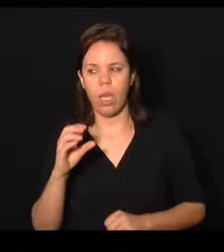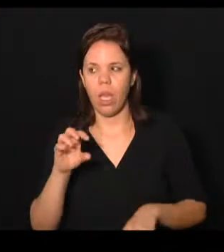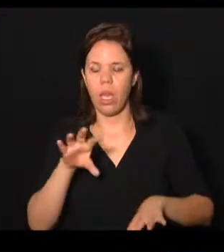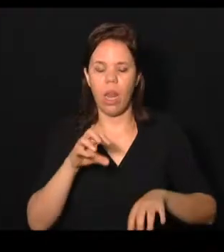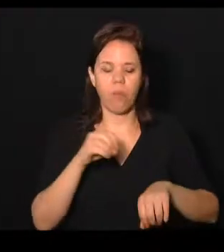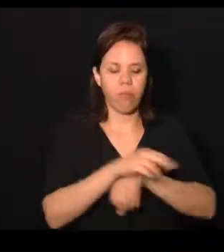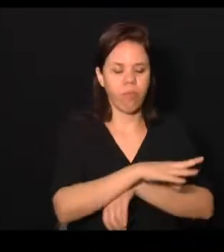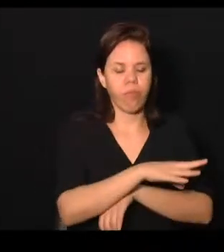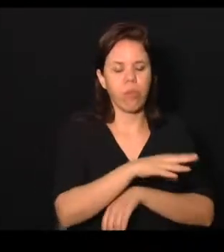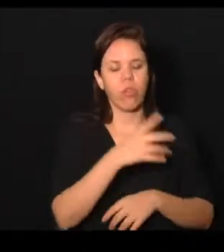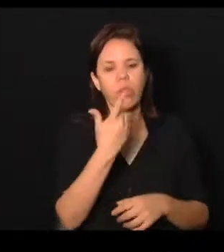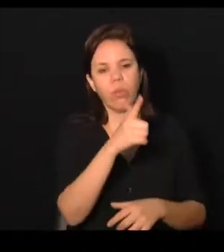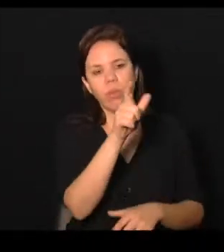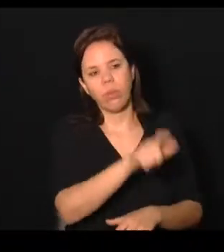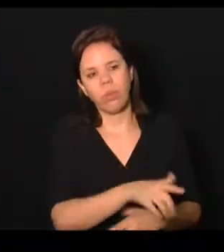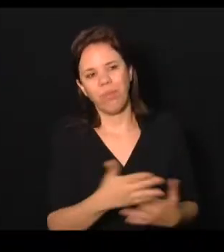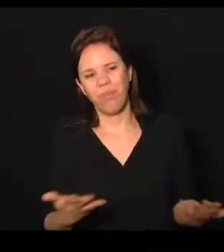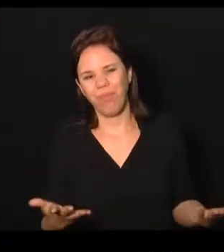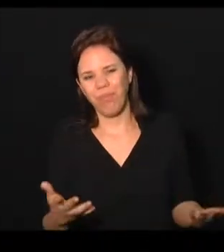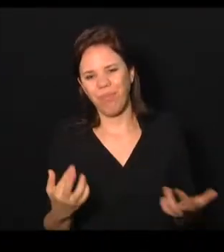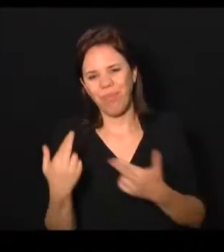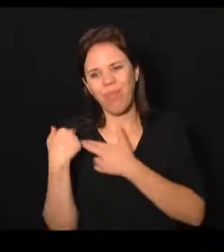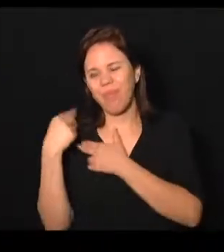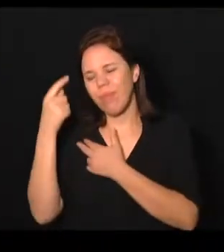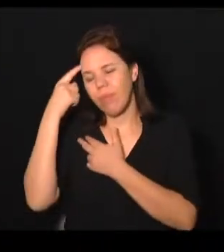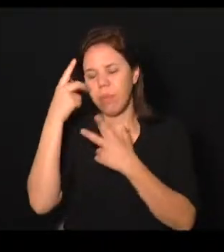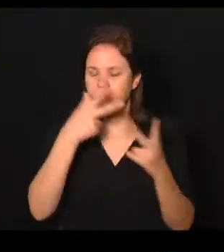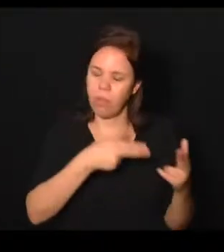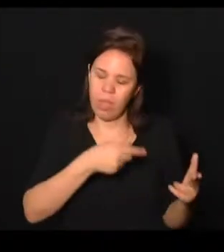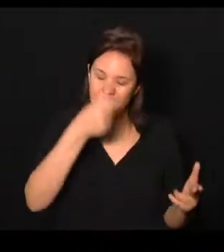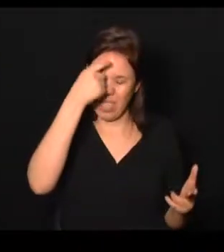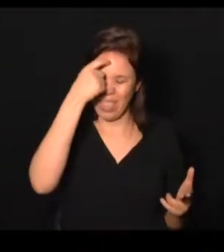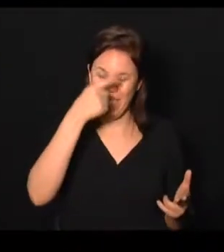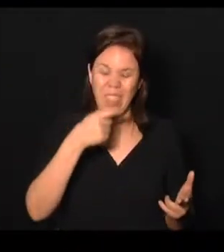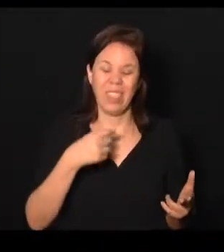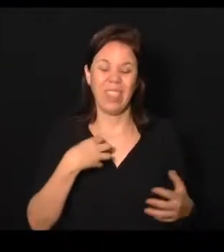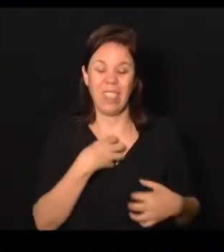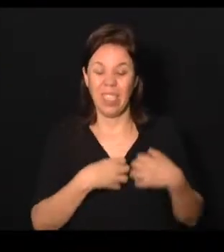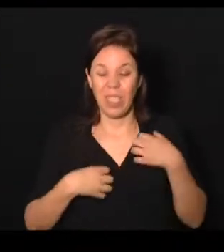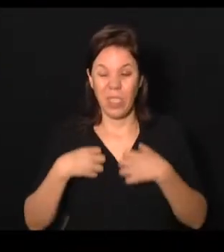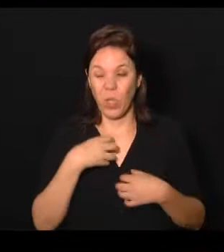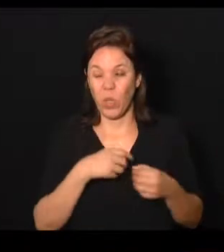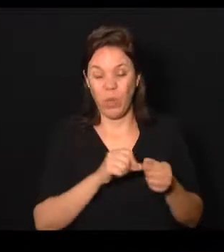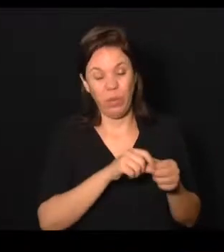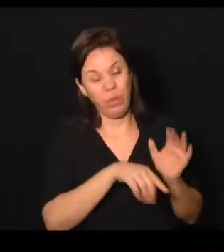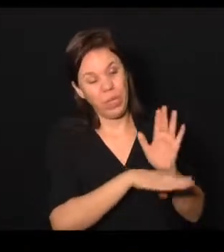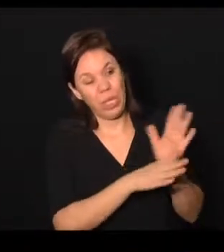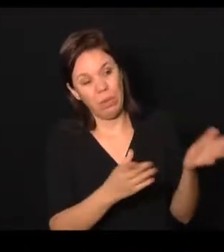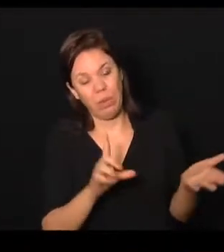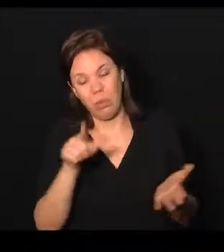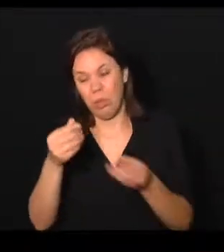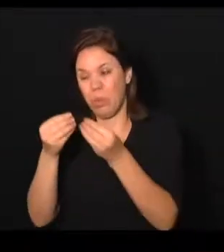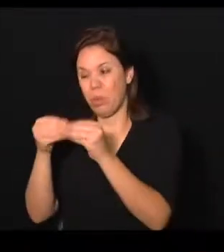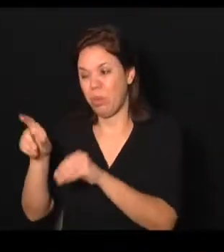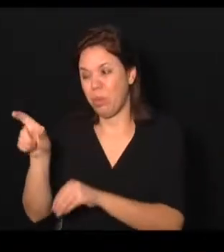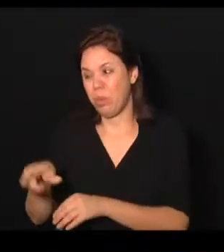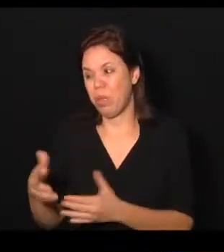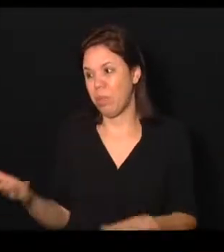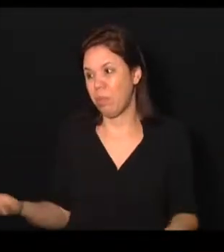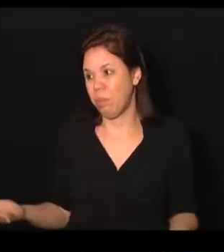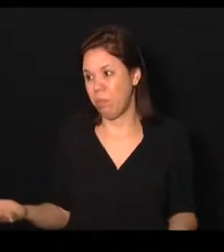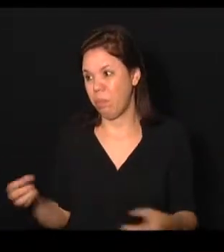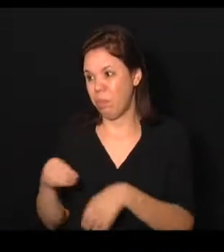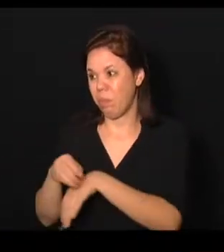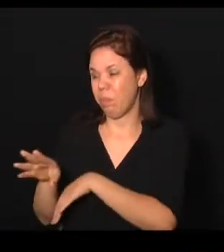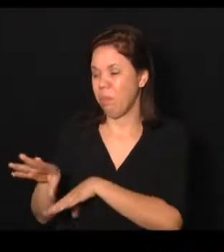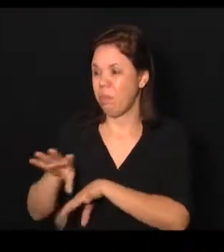pessoa. Imagine a responsabilidade de você dormir com a sua consciência, dizendo, eu fui fazer o bem e acabei prejudicando uma pessoa.